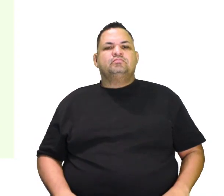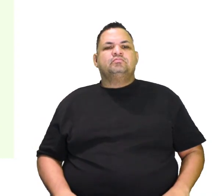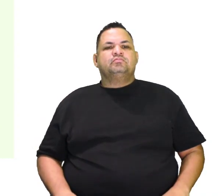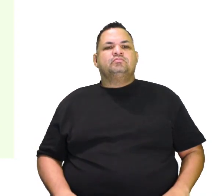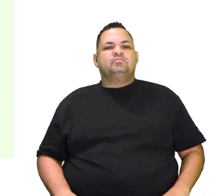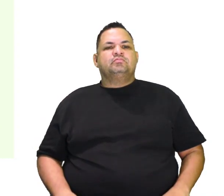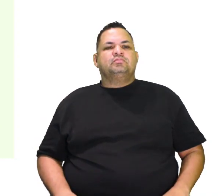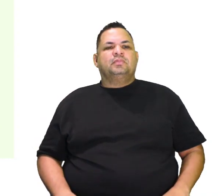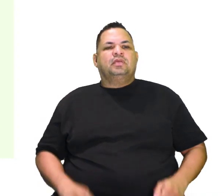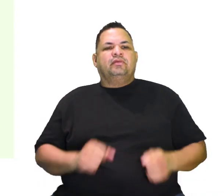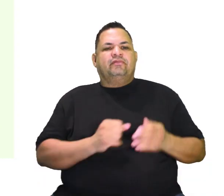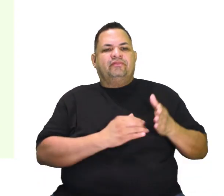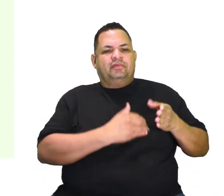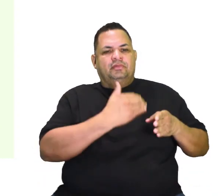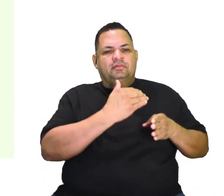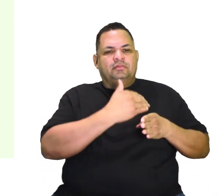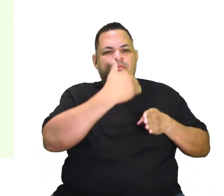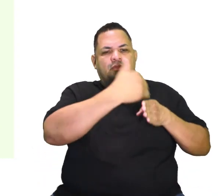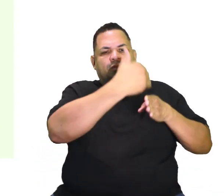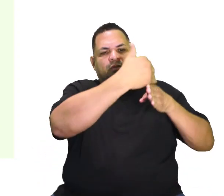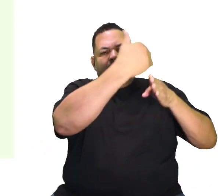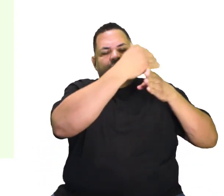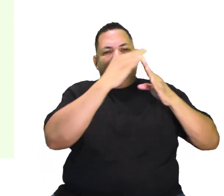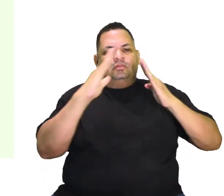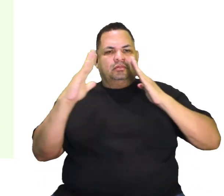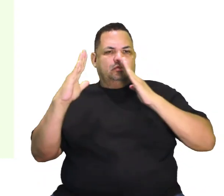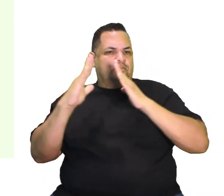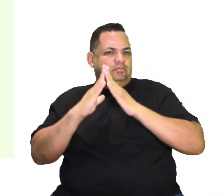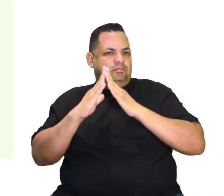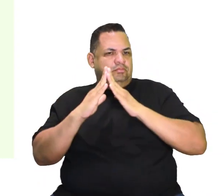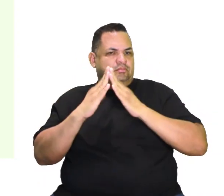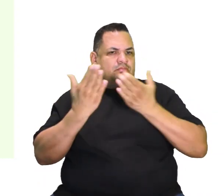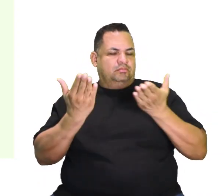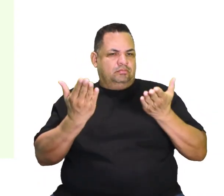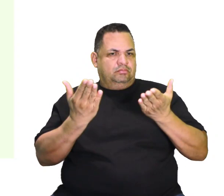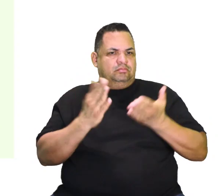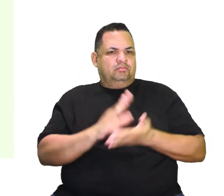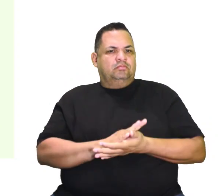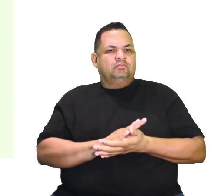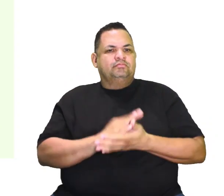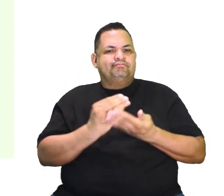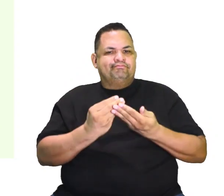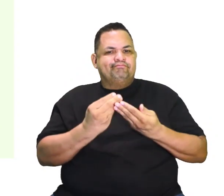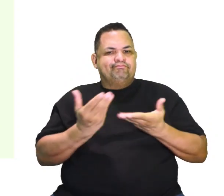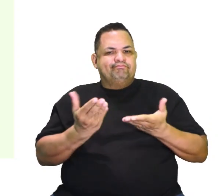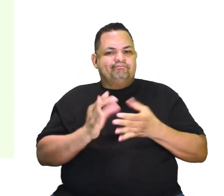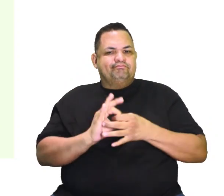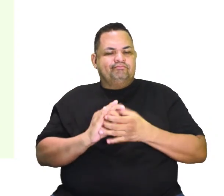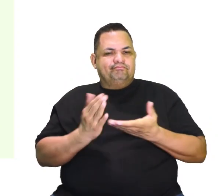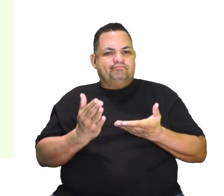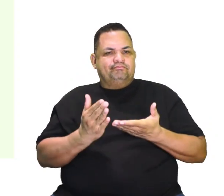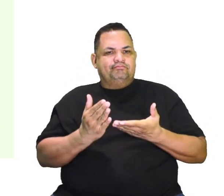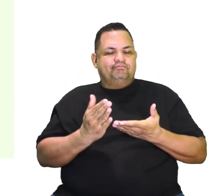de uma casa. Provavelmente, essas pessoas deu